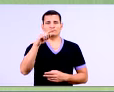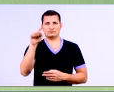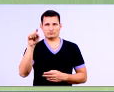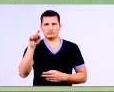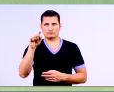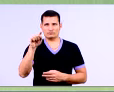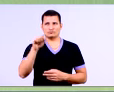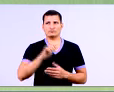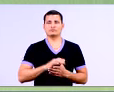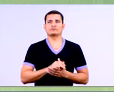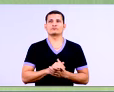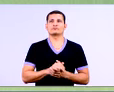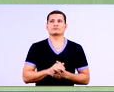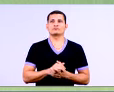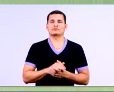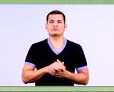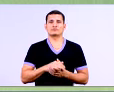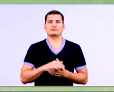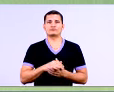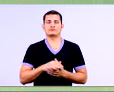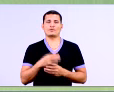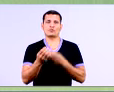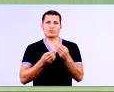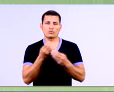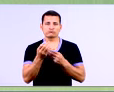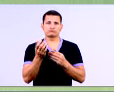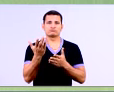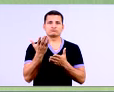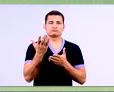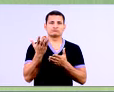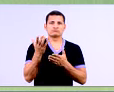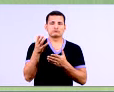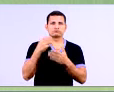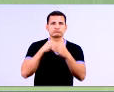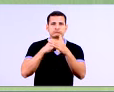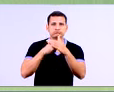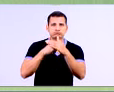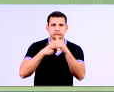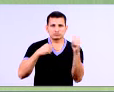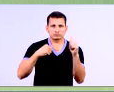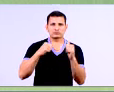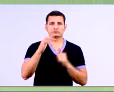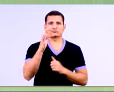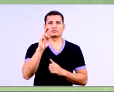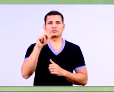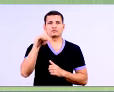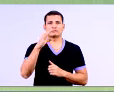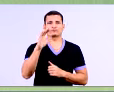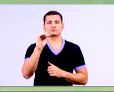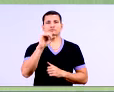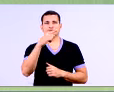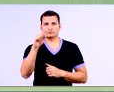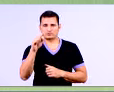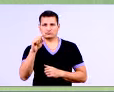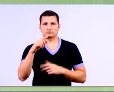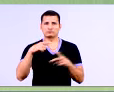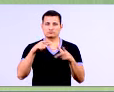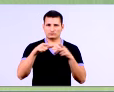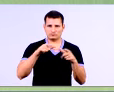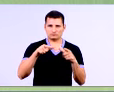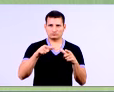a identificação, é como eu estou chamando essa função, como eu estou chamando esse